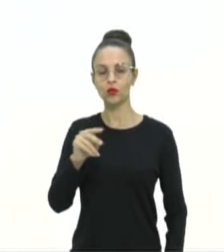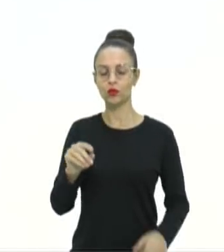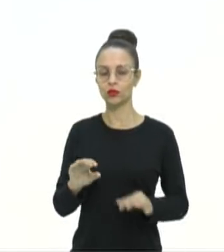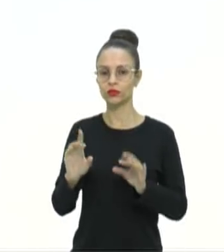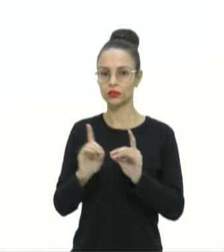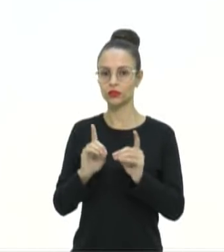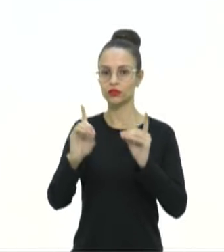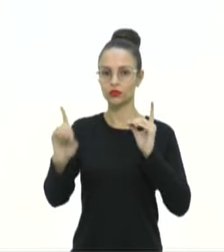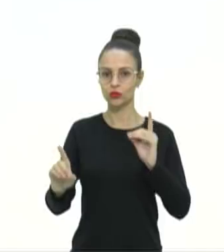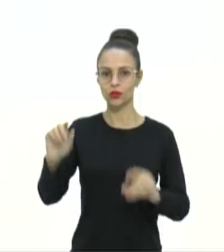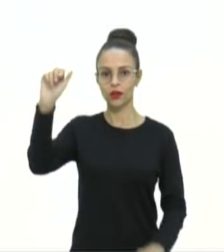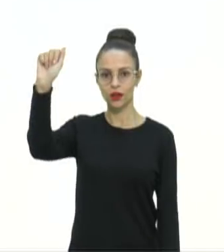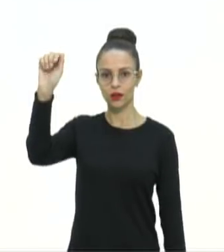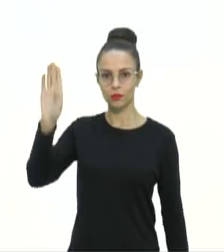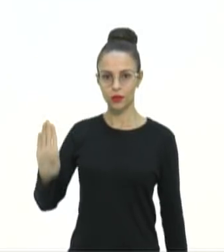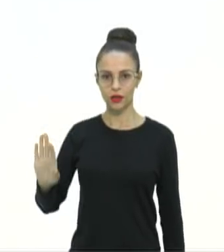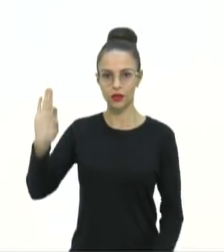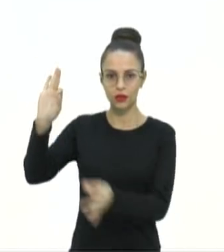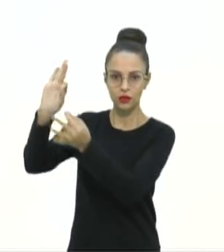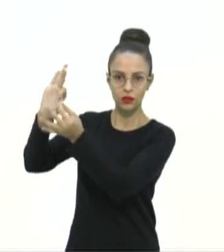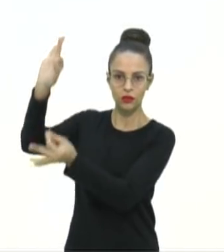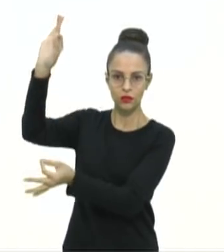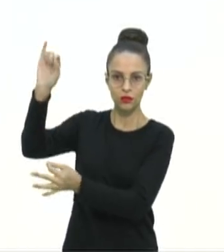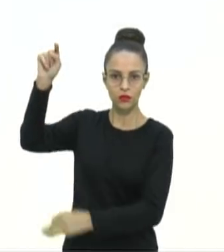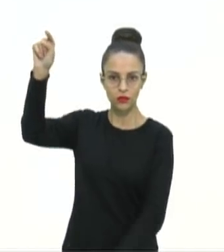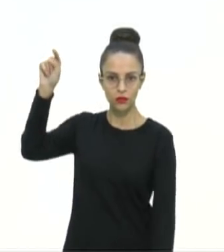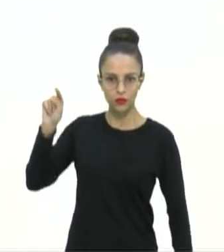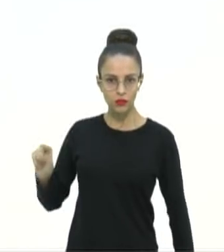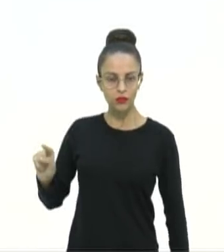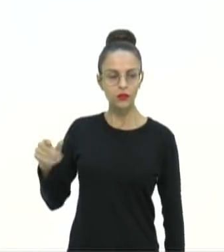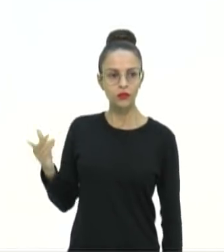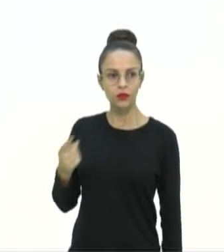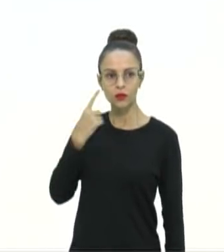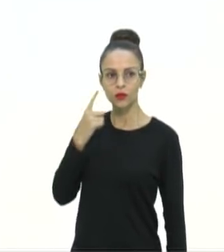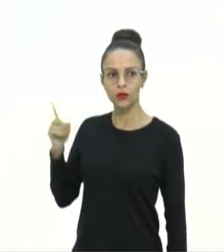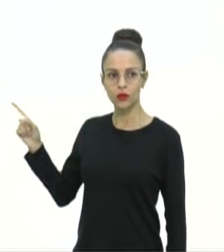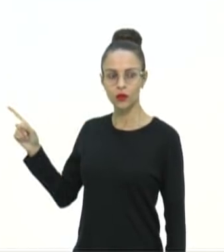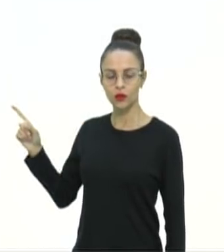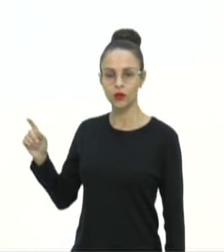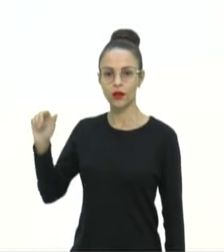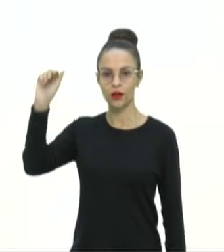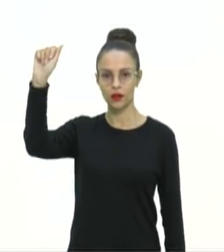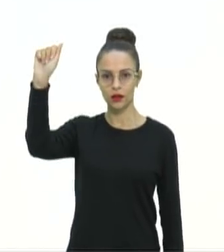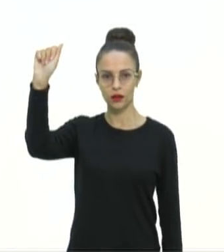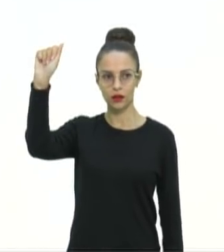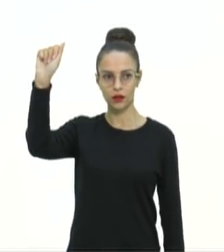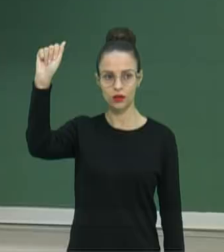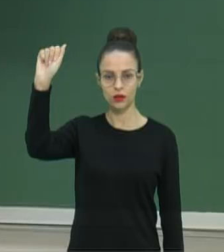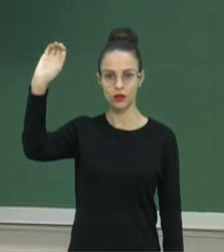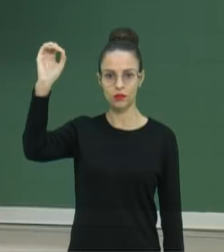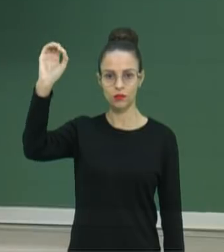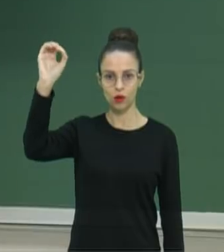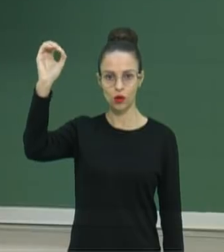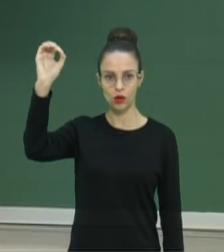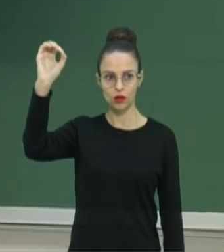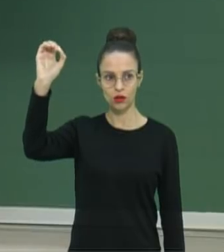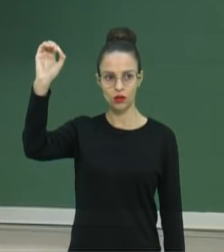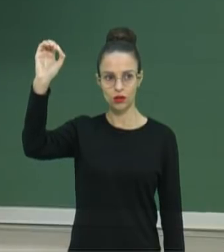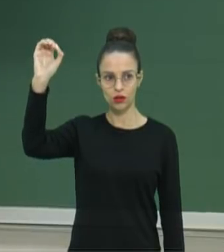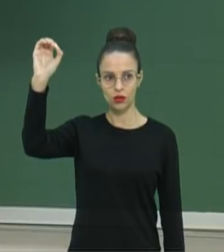do trecho AB, né? Então, com a figura ao lado que você tem, né? Então, você tem aqui a figura A, a bola está no ponto